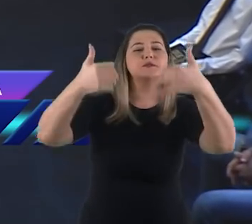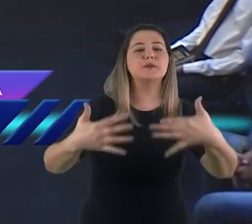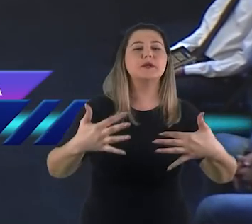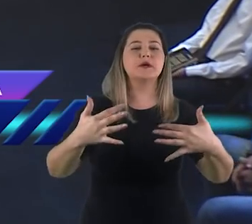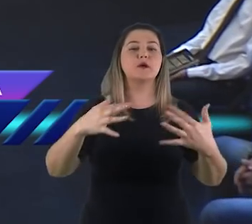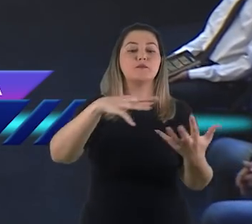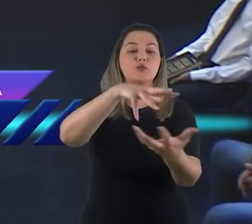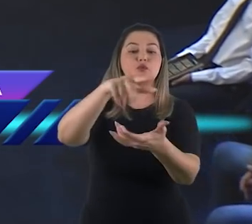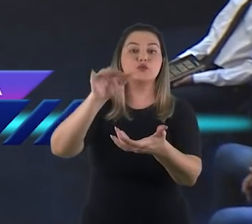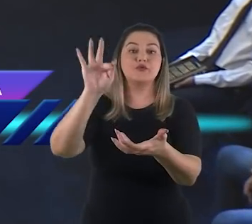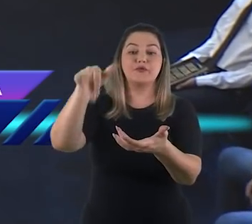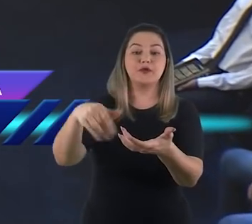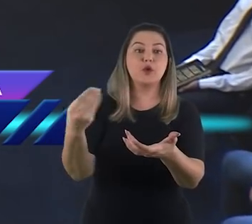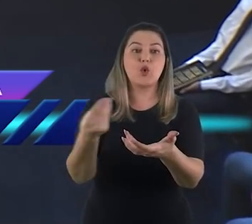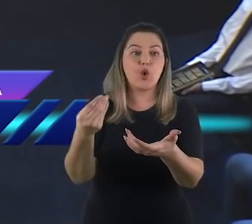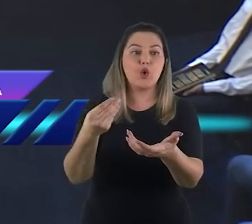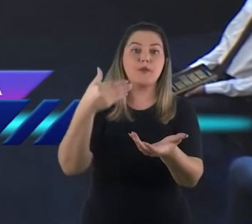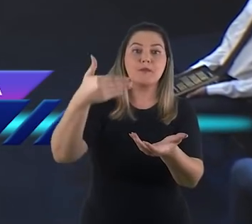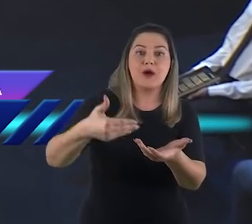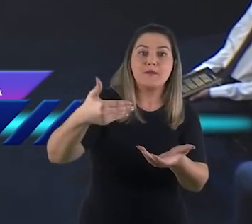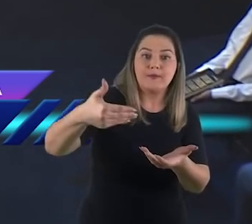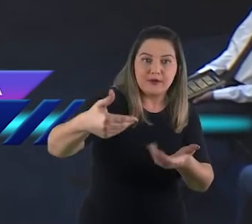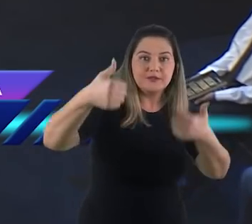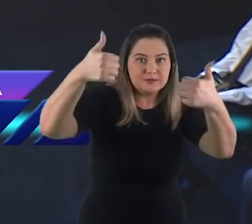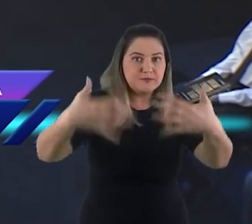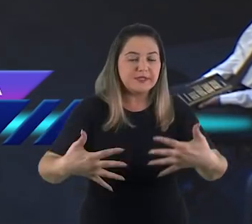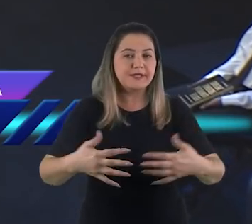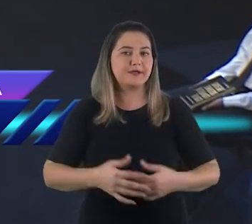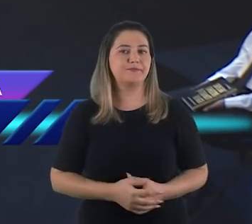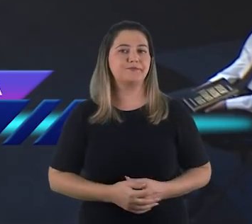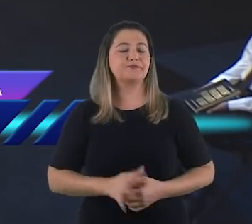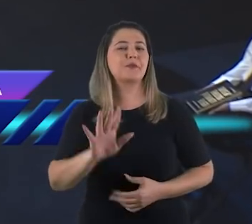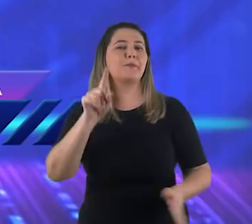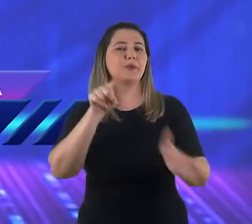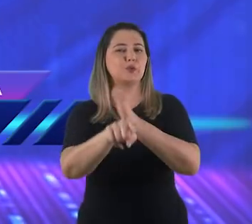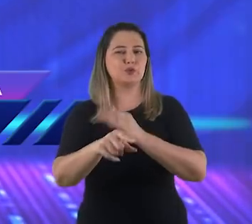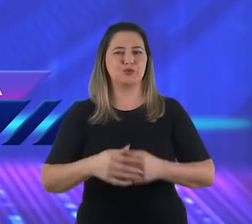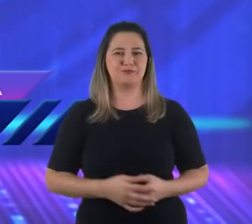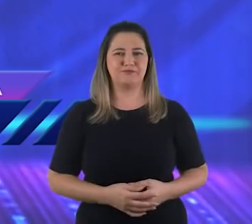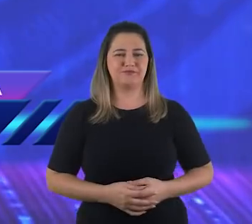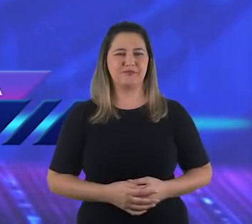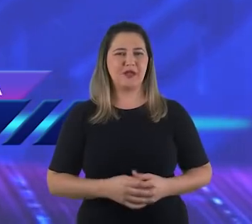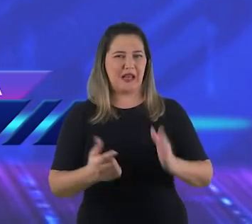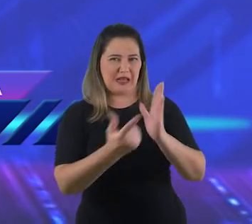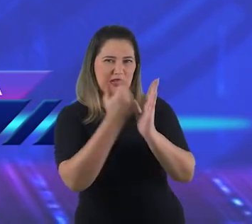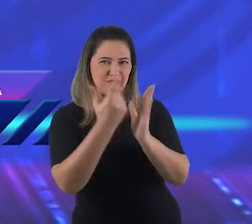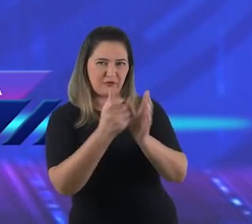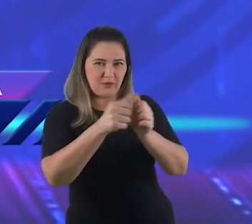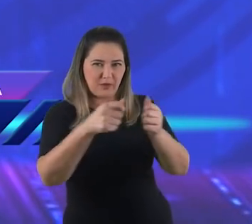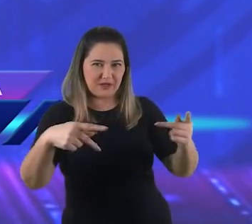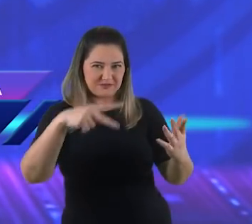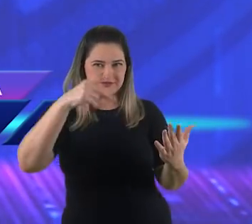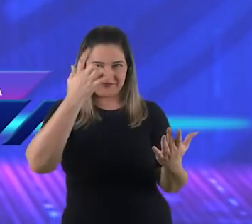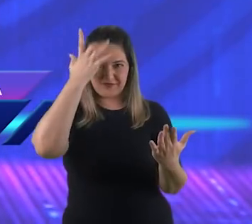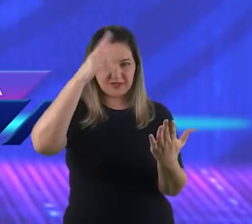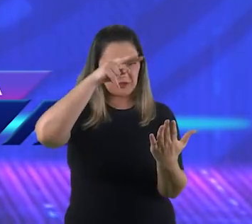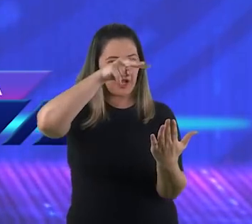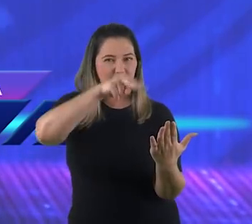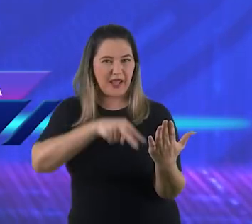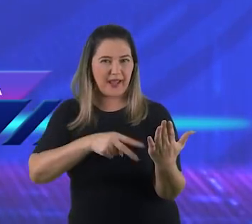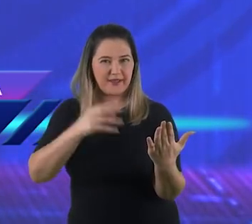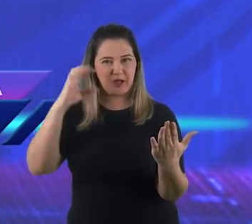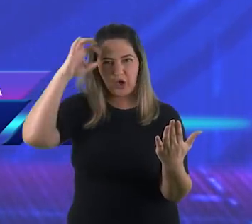da humanidade. Agora, é possível entender o livro do Apocalipse? Há pessoas que pensam assim: não, o livro do Apocalipse não dá para